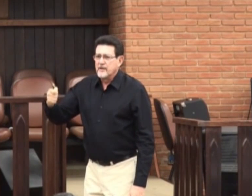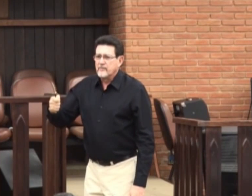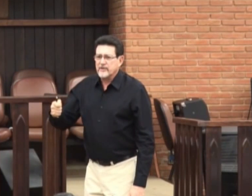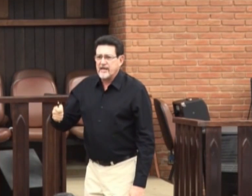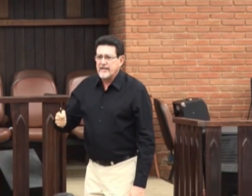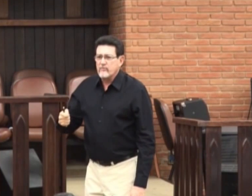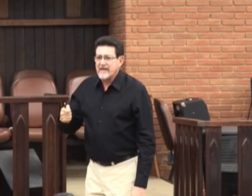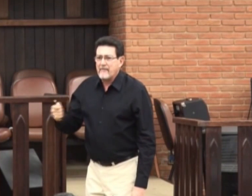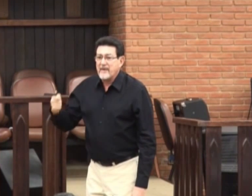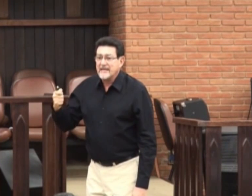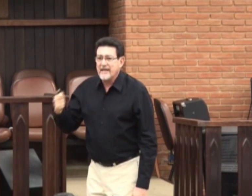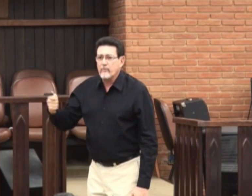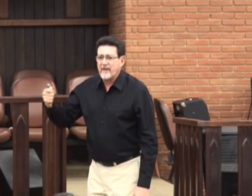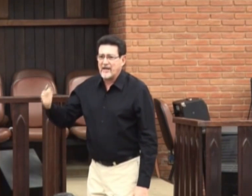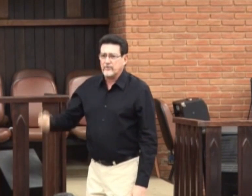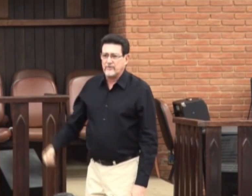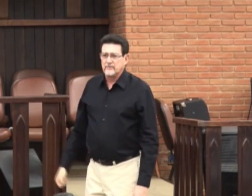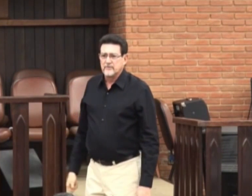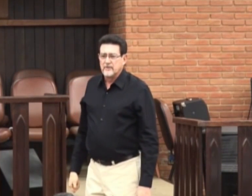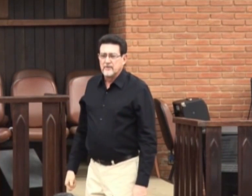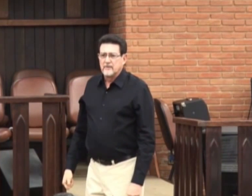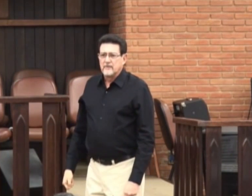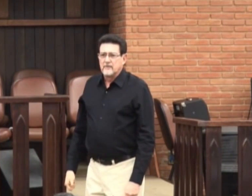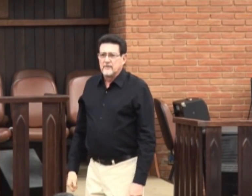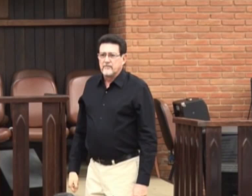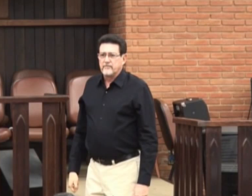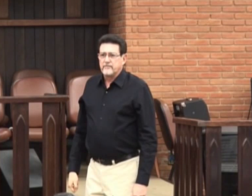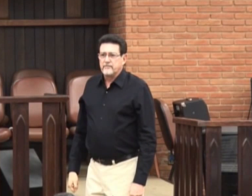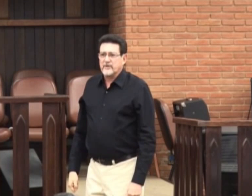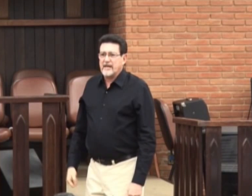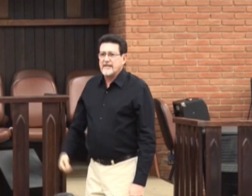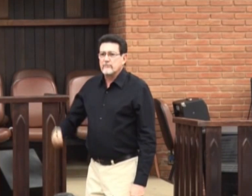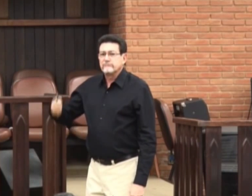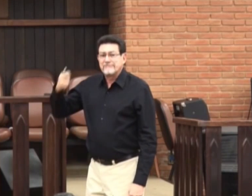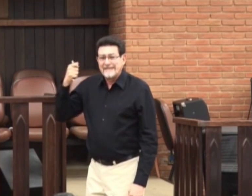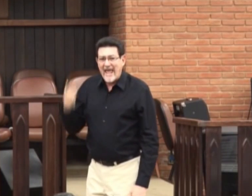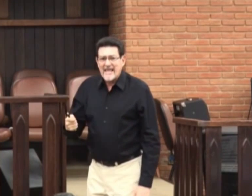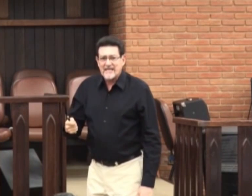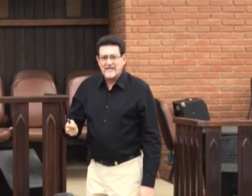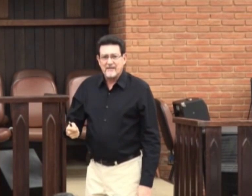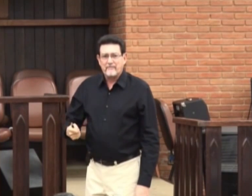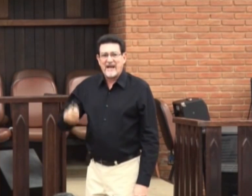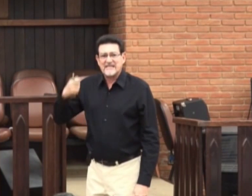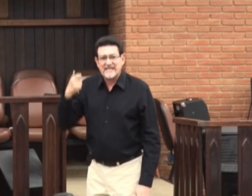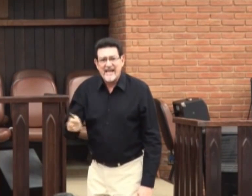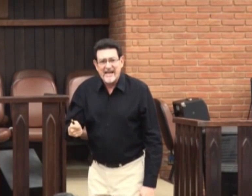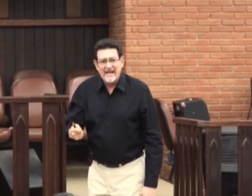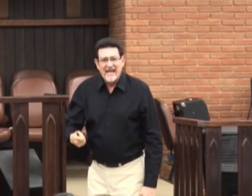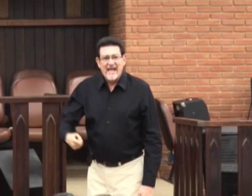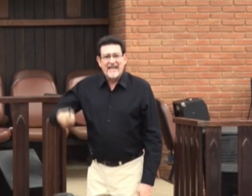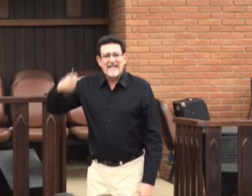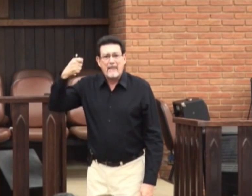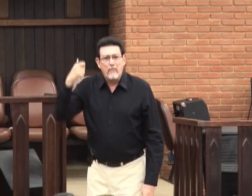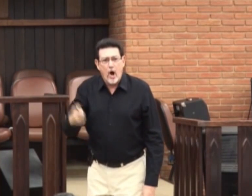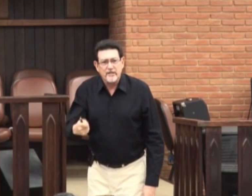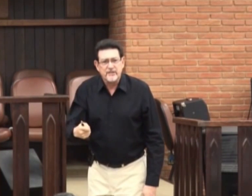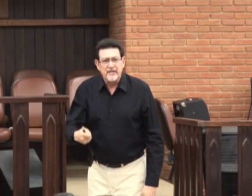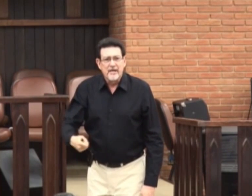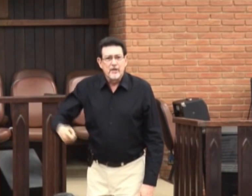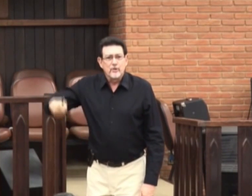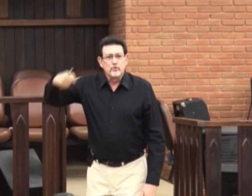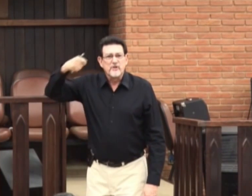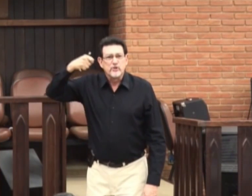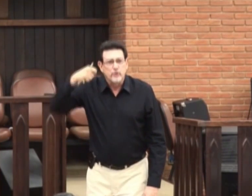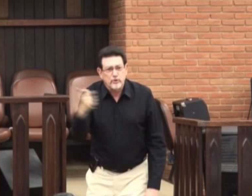pecado, porque Ele não quer perder o pecador, porque Ele não tem prazer na